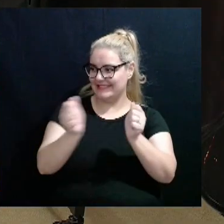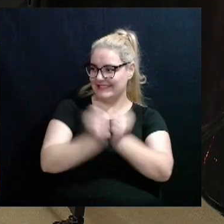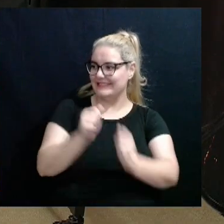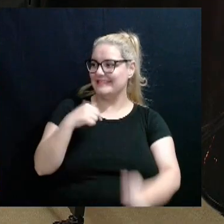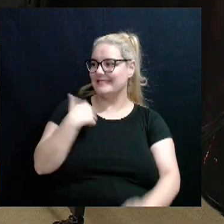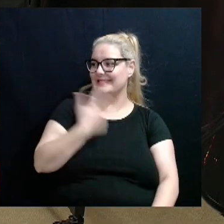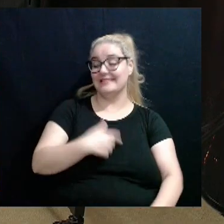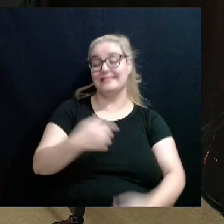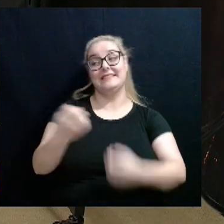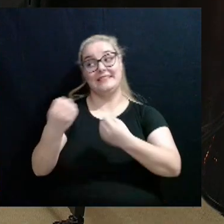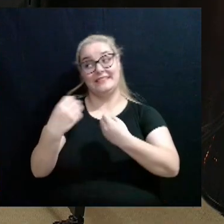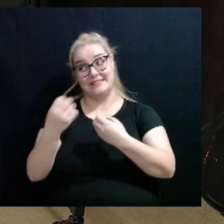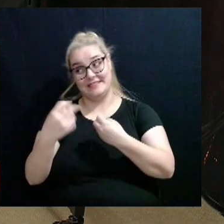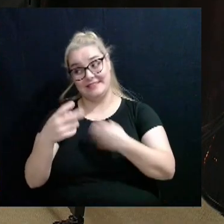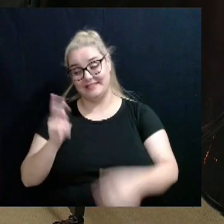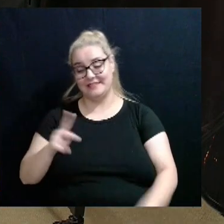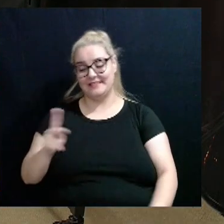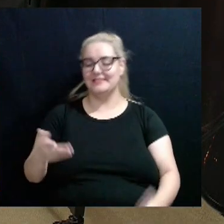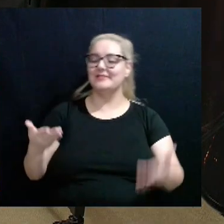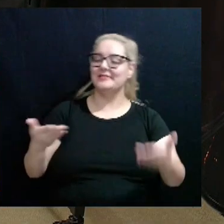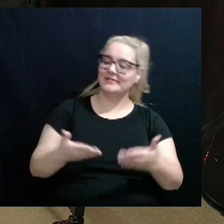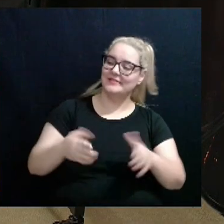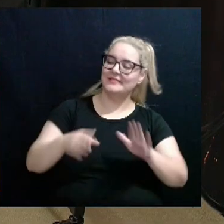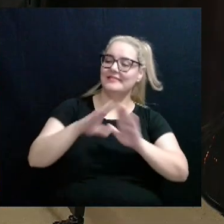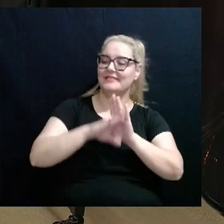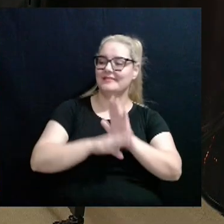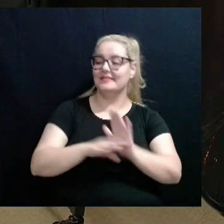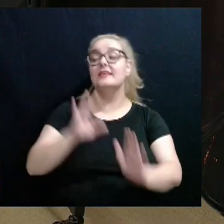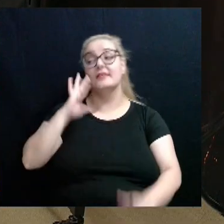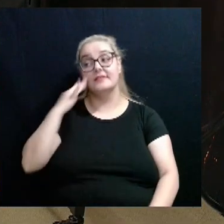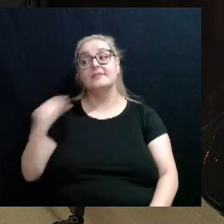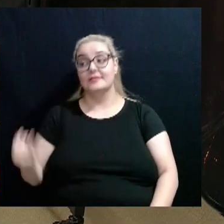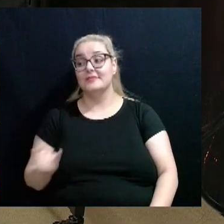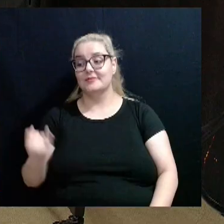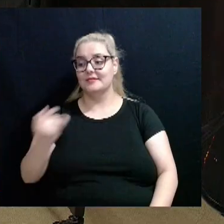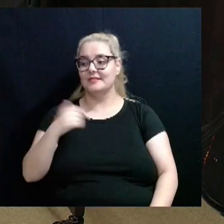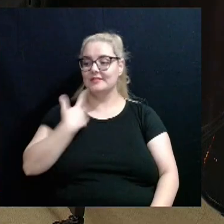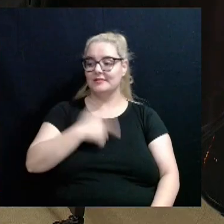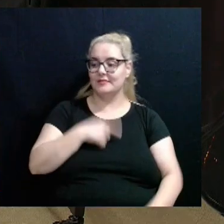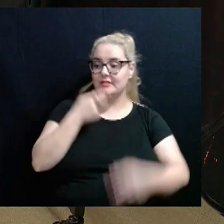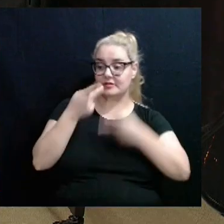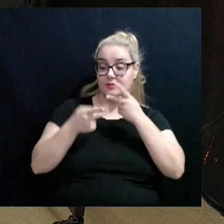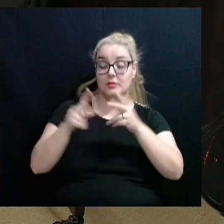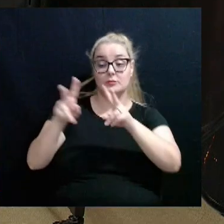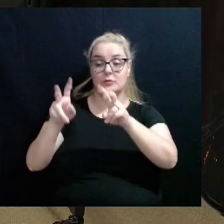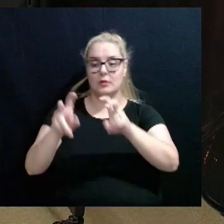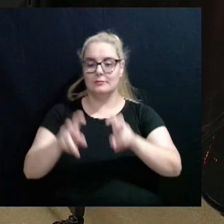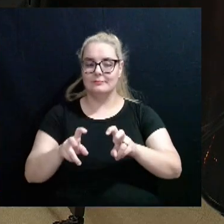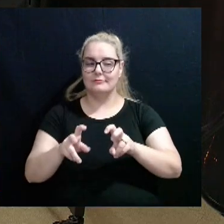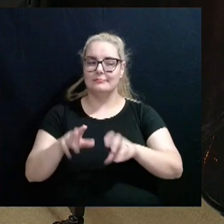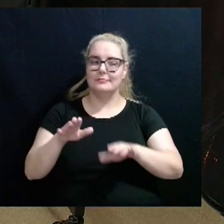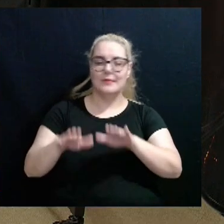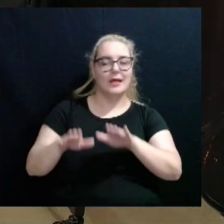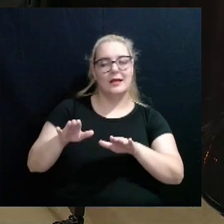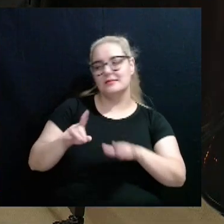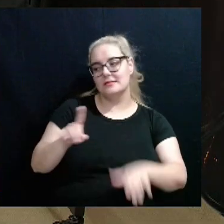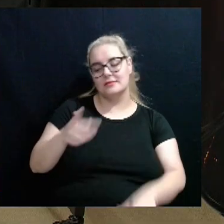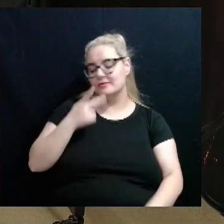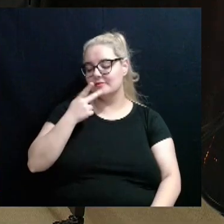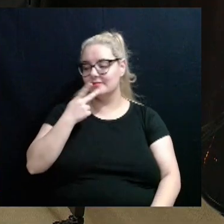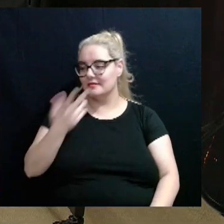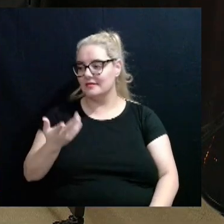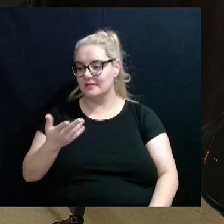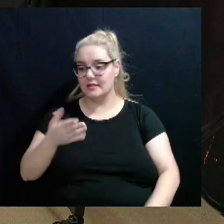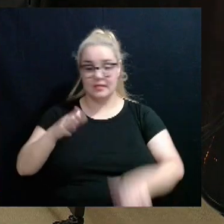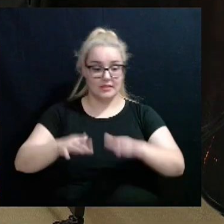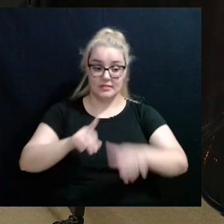que o professor trouxe hoje aqui no programa. Acho muito importante a gente tocar em assuntos que quase às vezes não são falados, às vezes a gente não fala sobre o